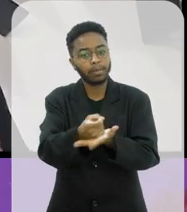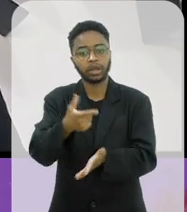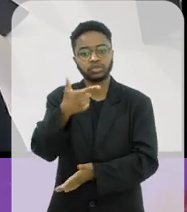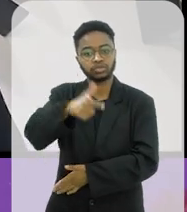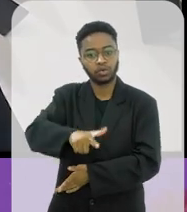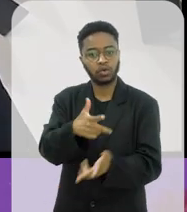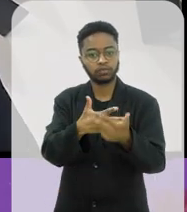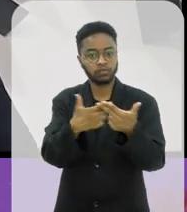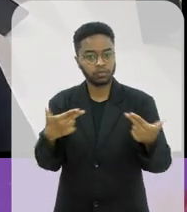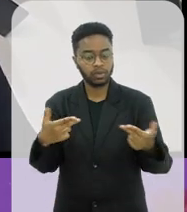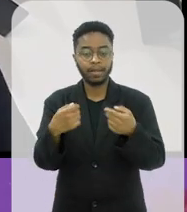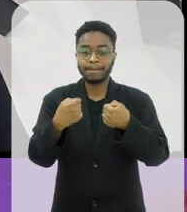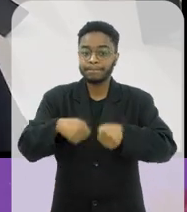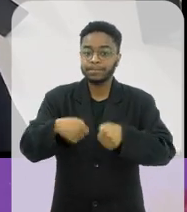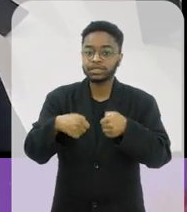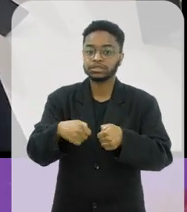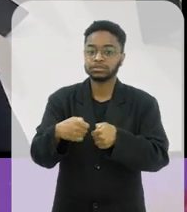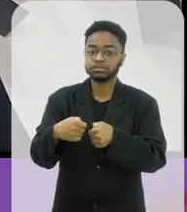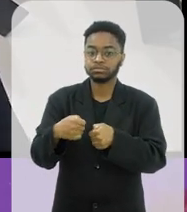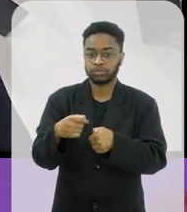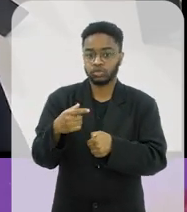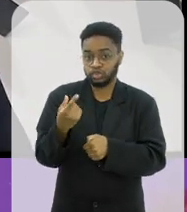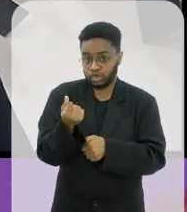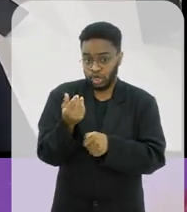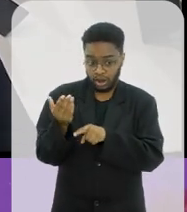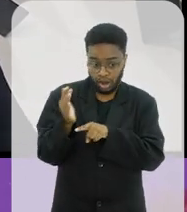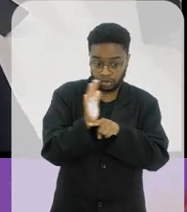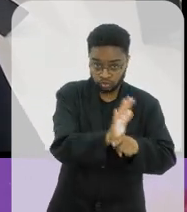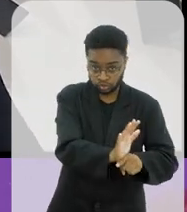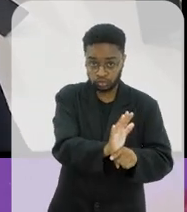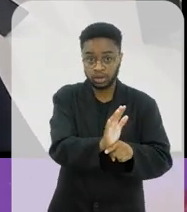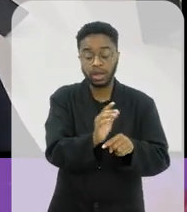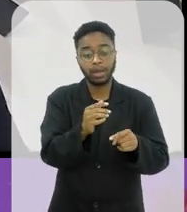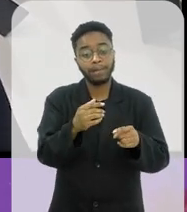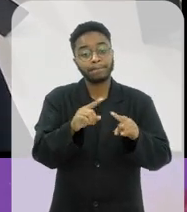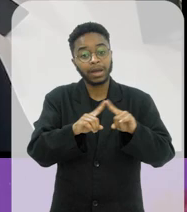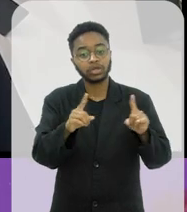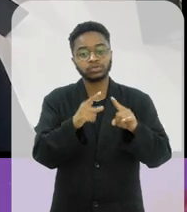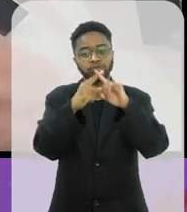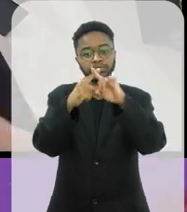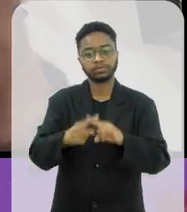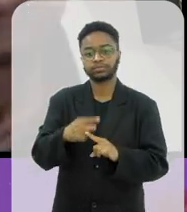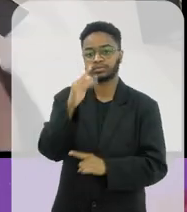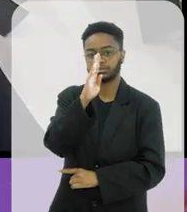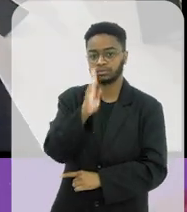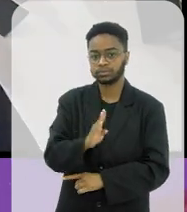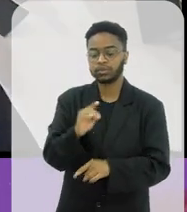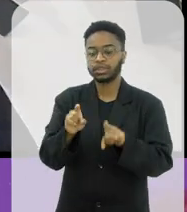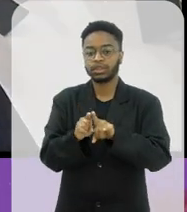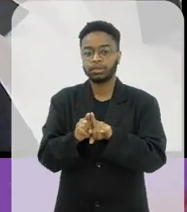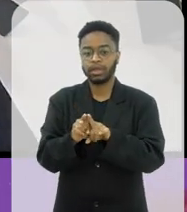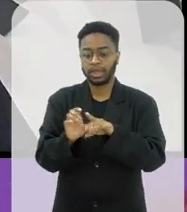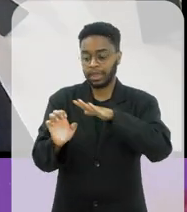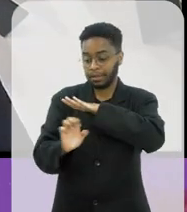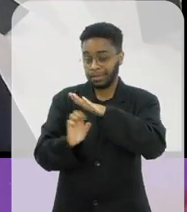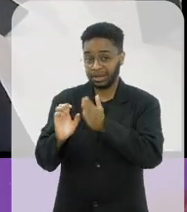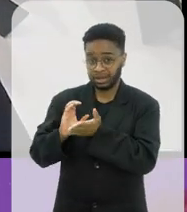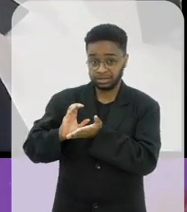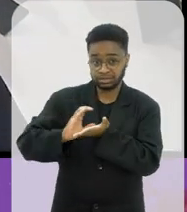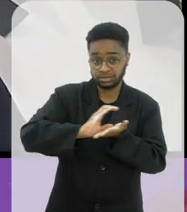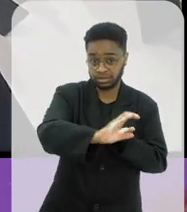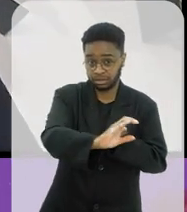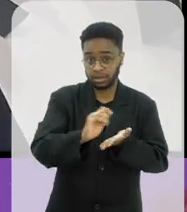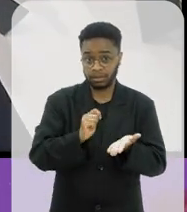elas precisam ter a ajuda financeira que o Campeonato Brasileiro, que esses patrocinadores que você